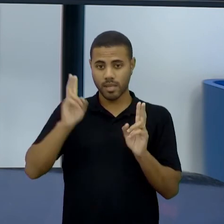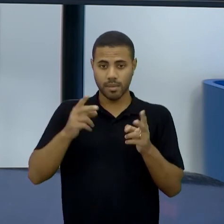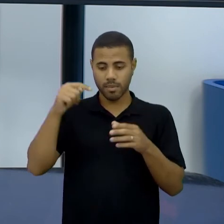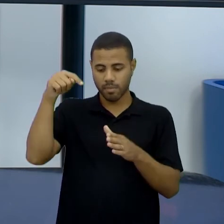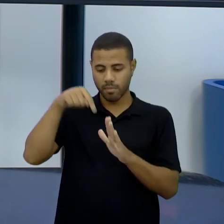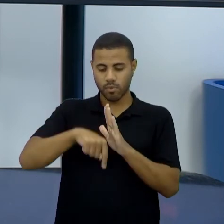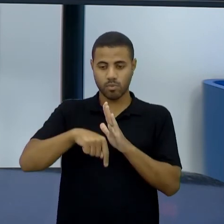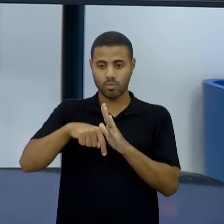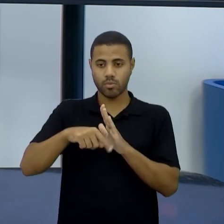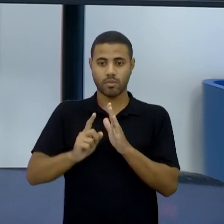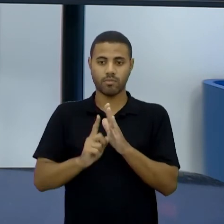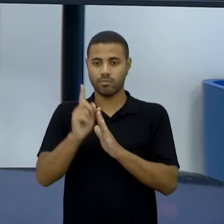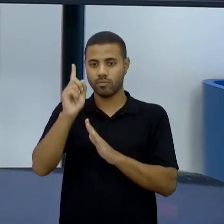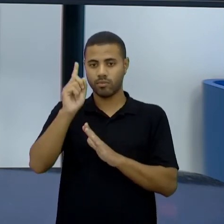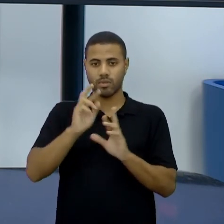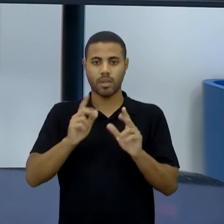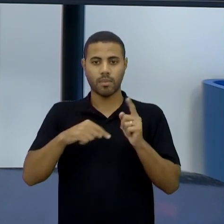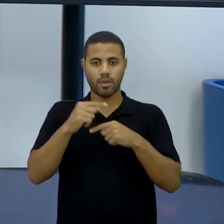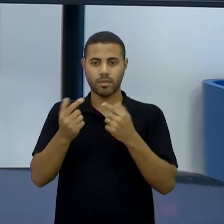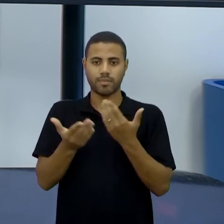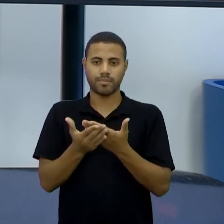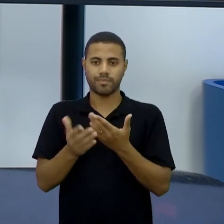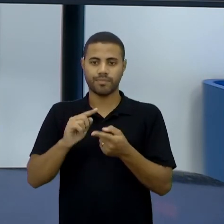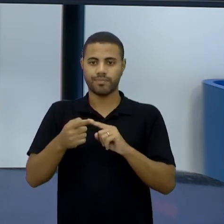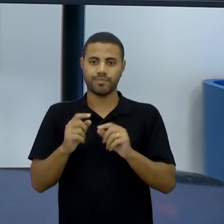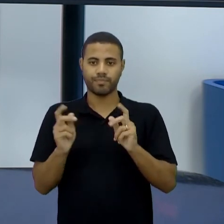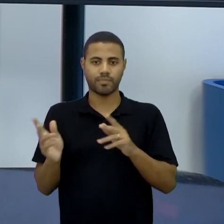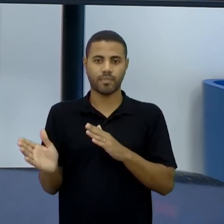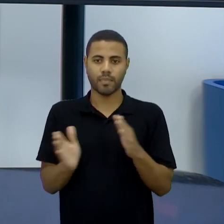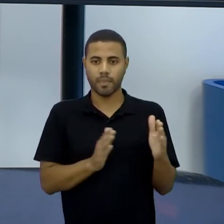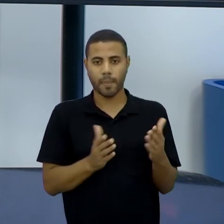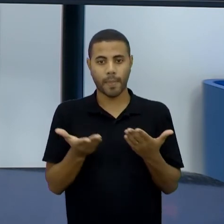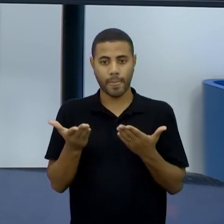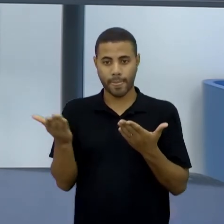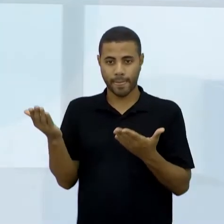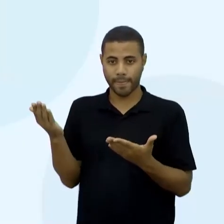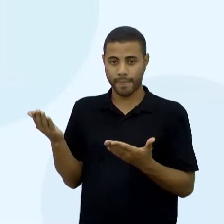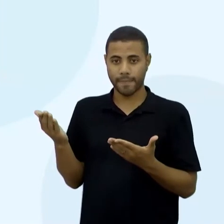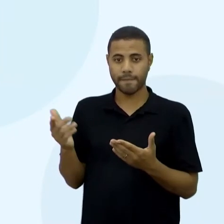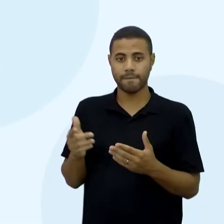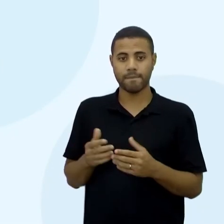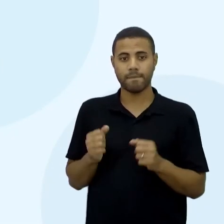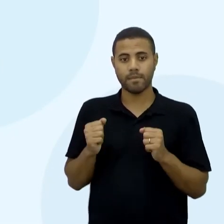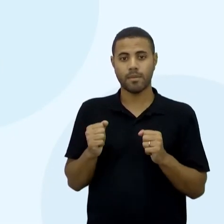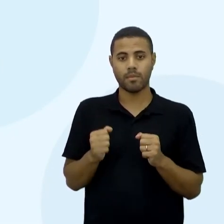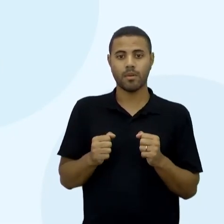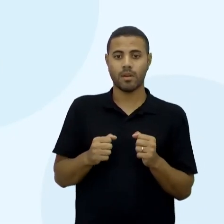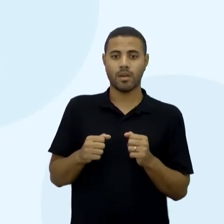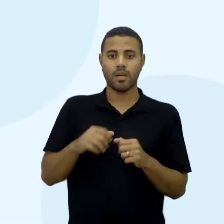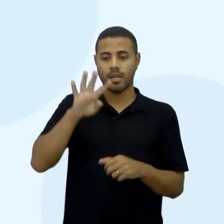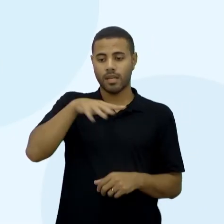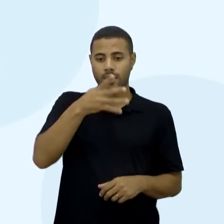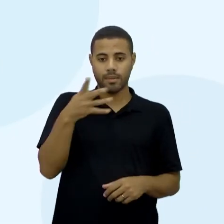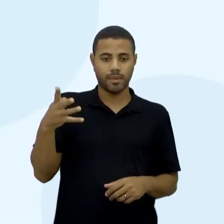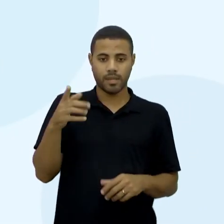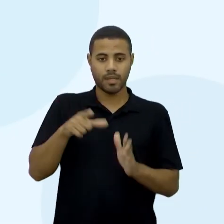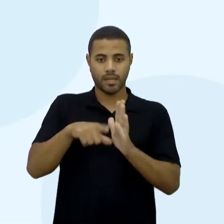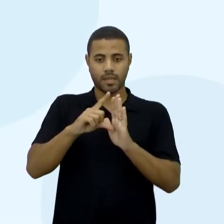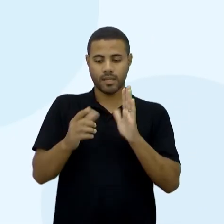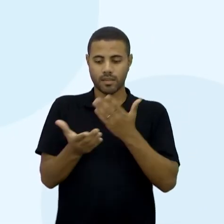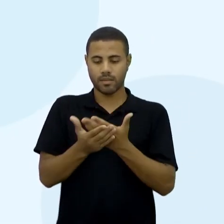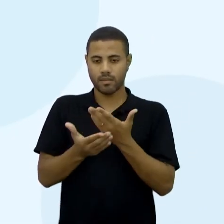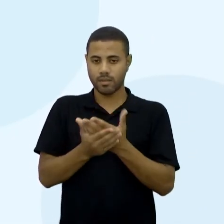para baixo. E a gente vai discutir isso depois, tá? Bom, agora com você vai retomar a tabela anterior que a gente começou a fazer